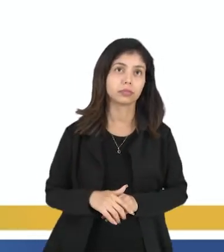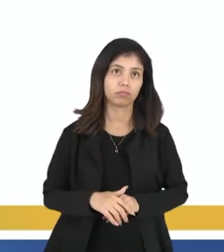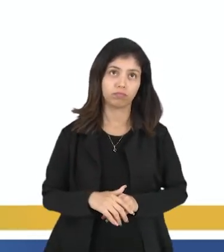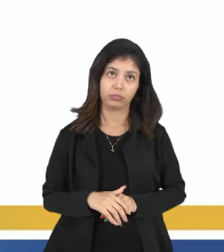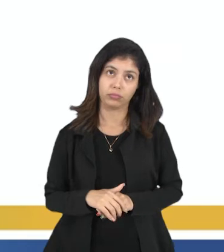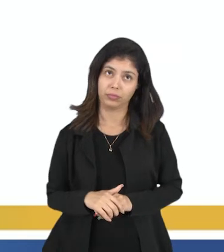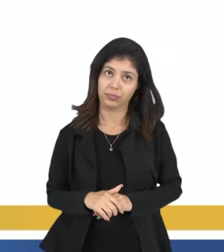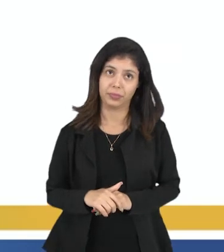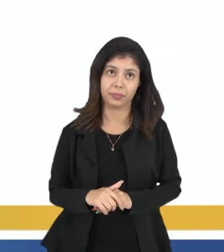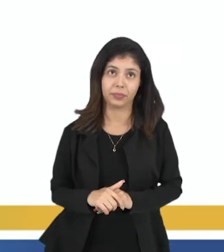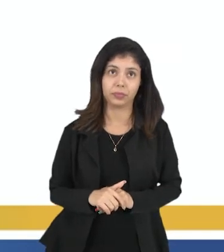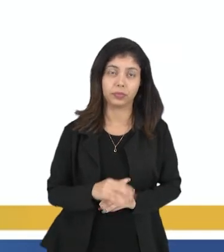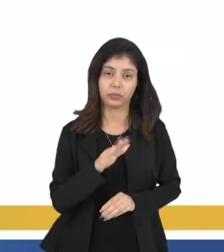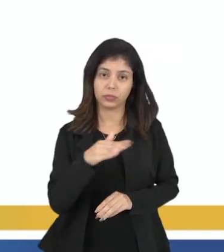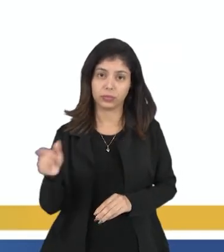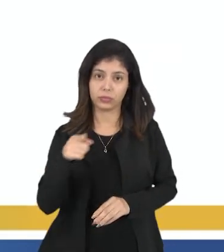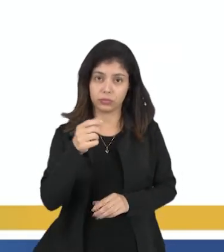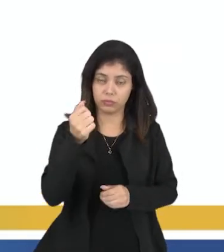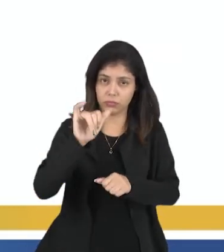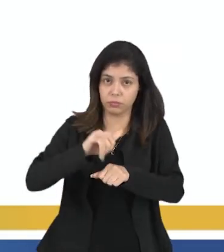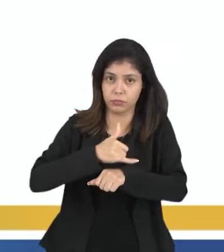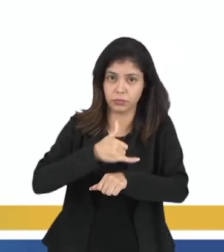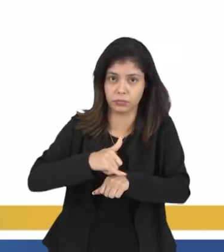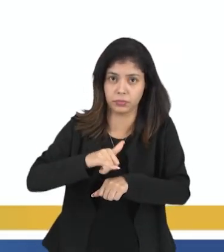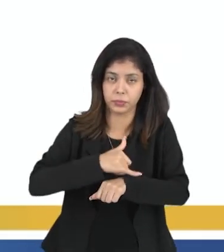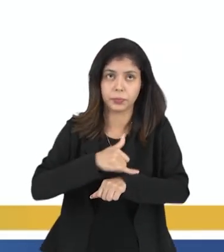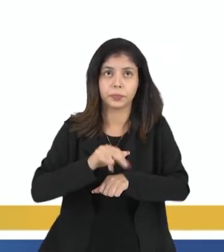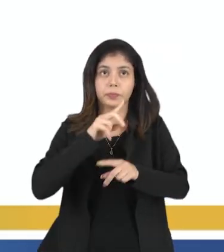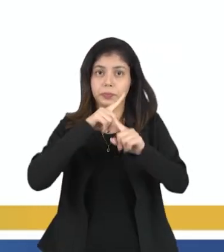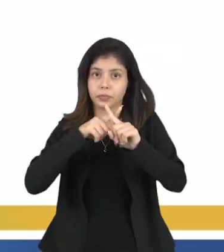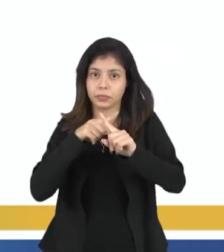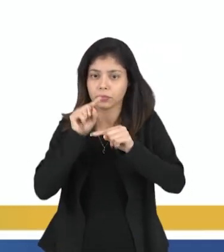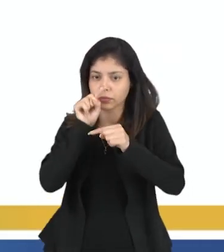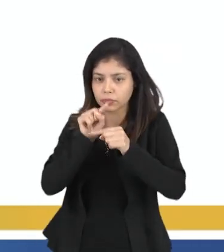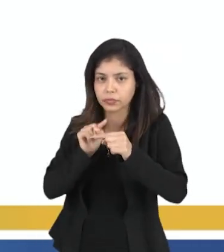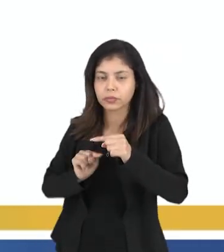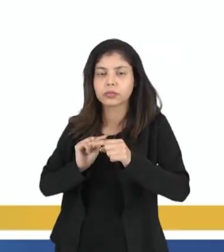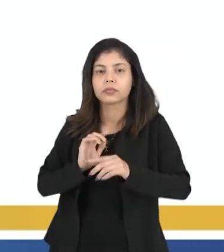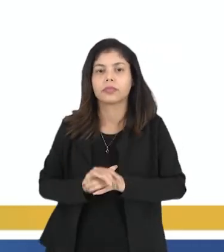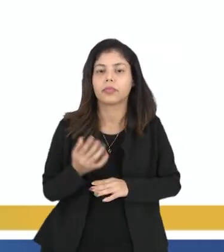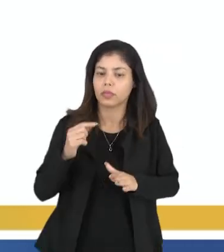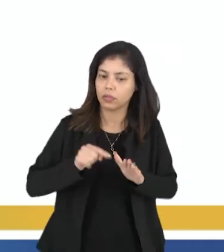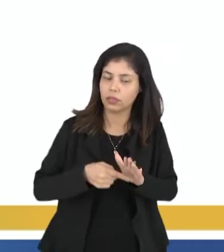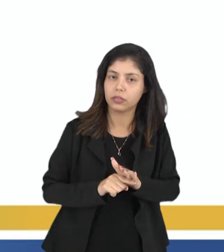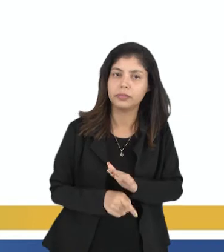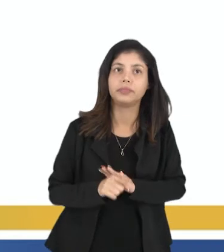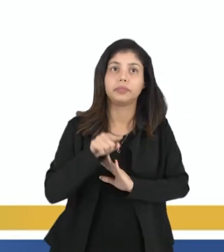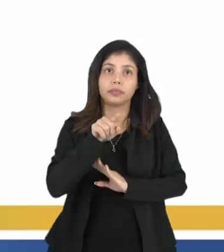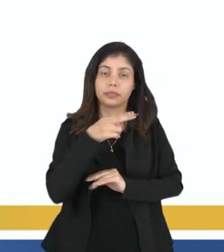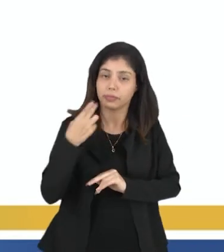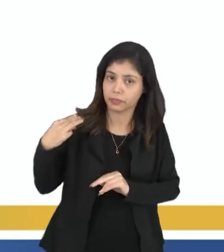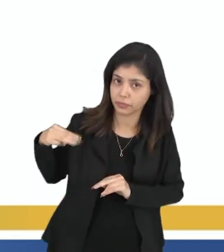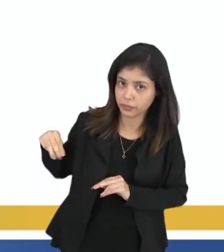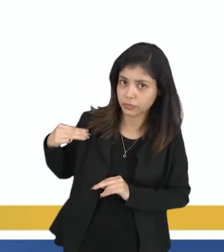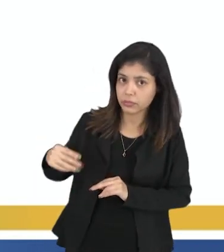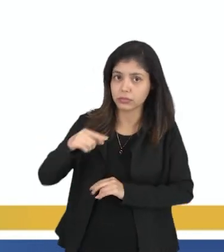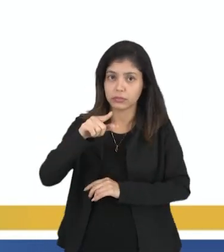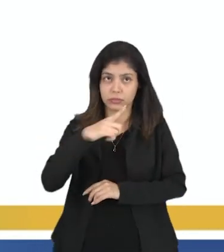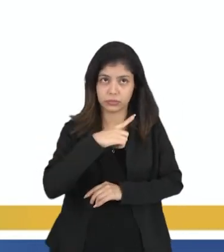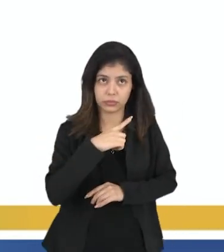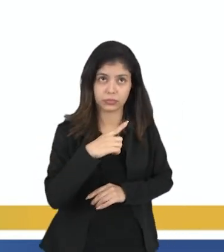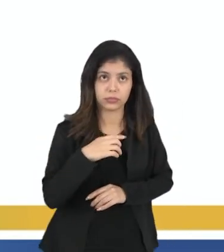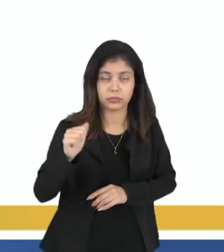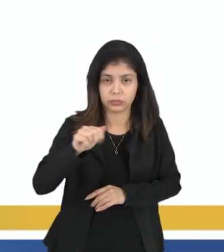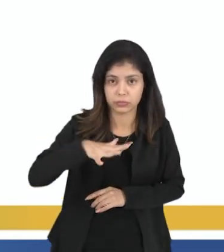quando vocês fizerem essa estratégia de multiplicar e dividir dentro dessa sentença matemática vocês